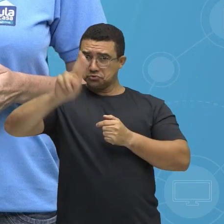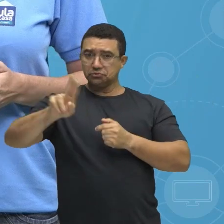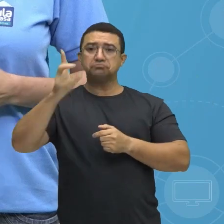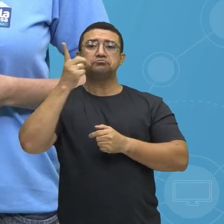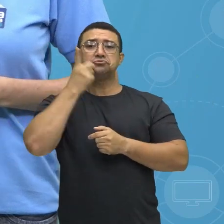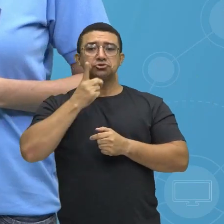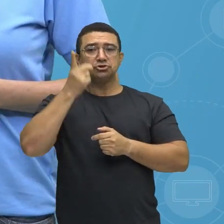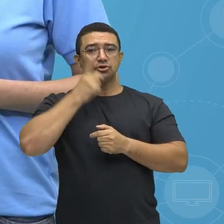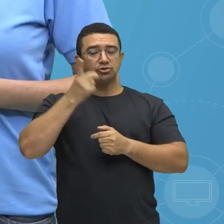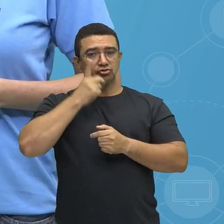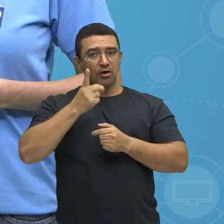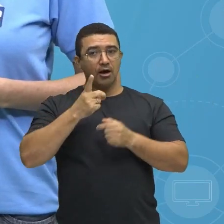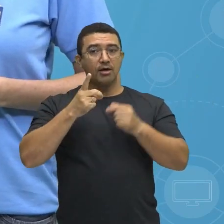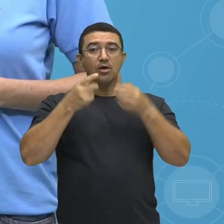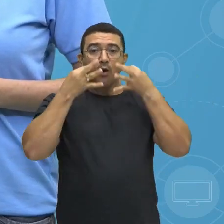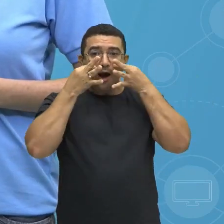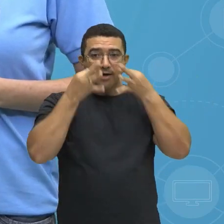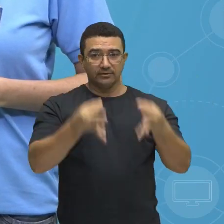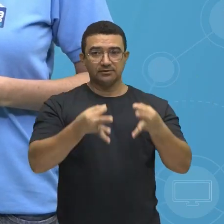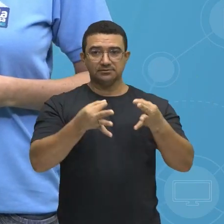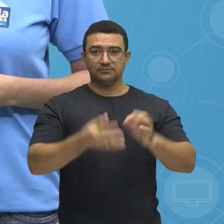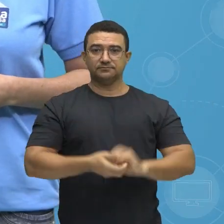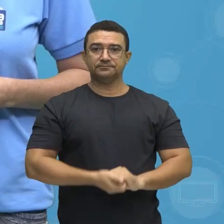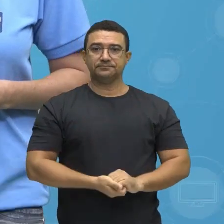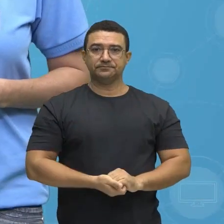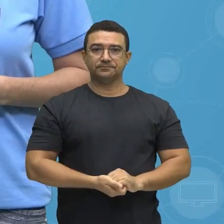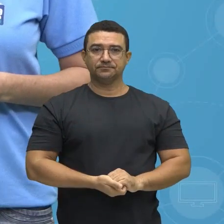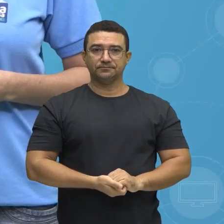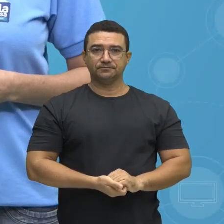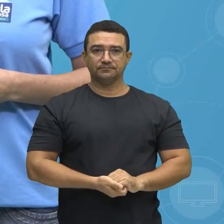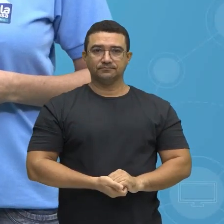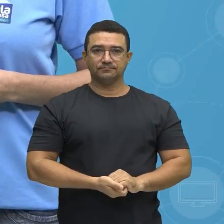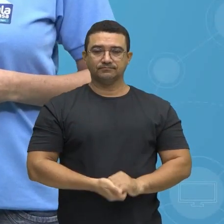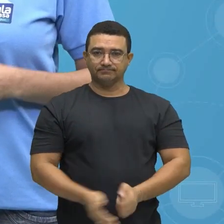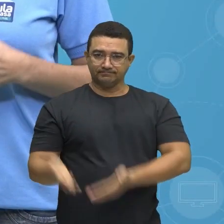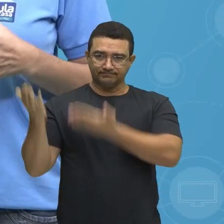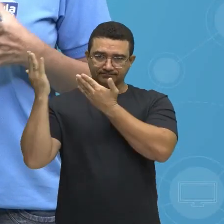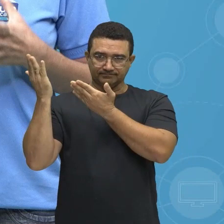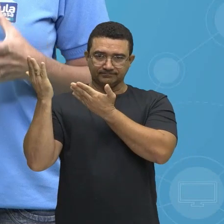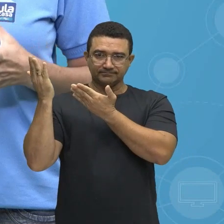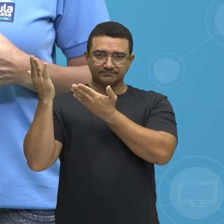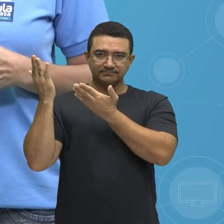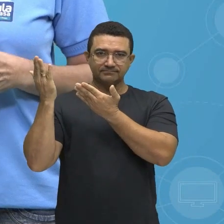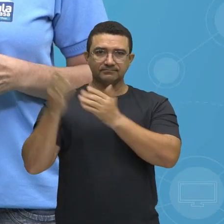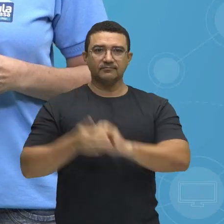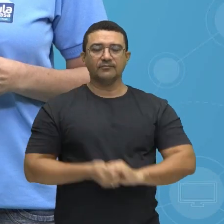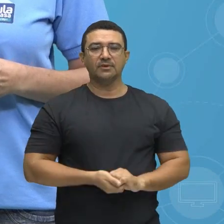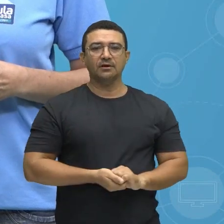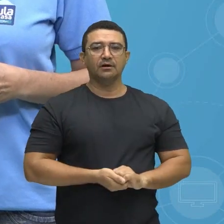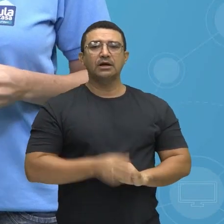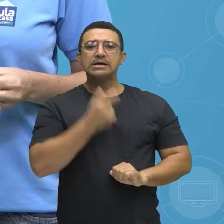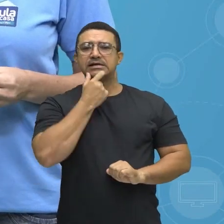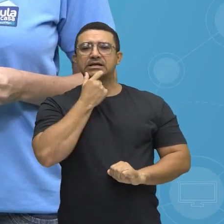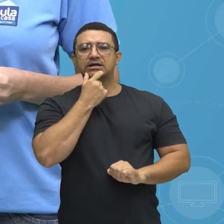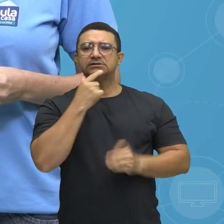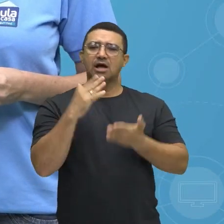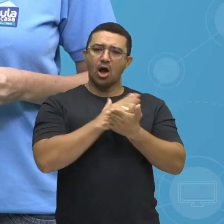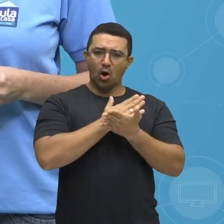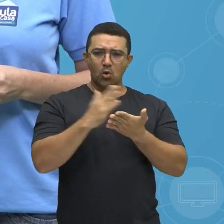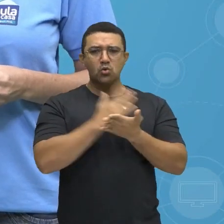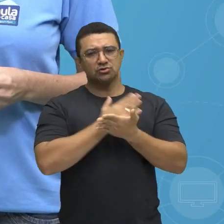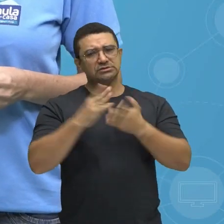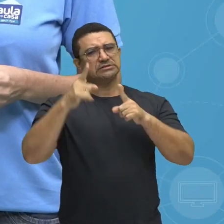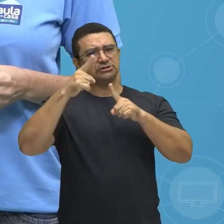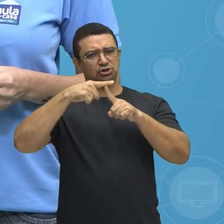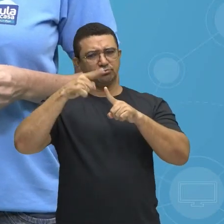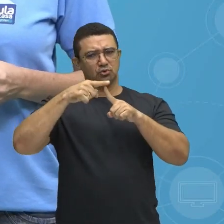fiquem atentos, certo? Vamos dar uma olhada aqui junto comigo. Olha só, gente. Em inglês, nós temos alguns tipos de